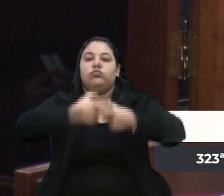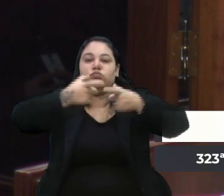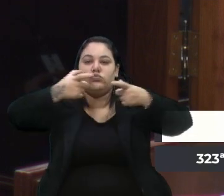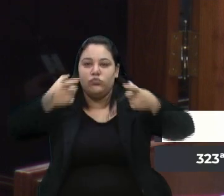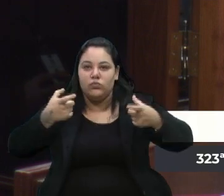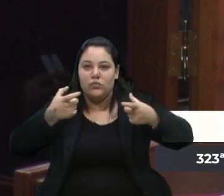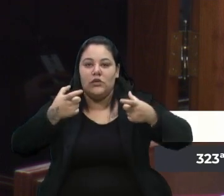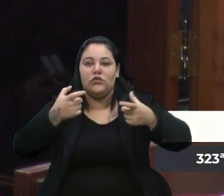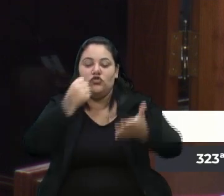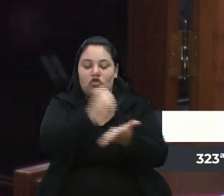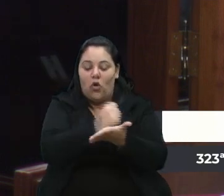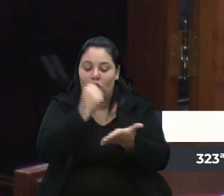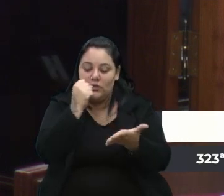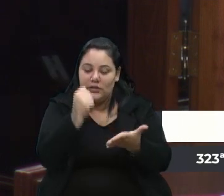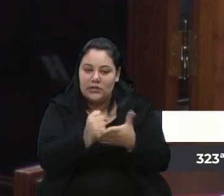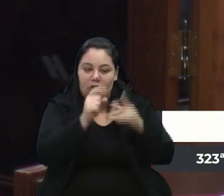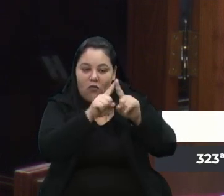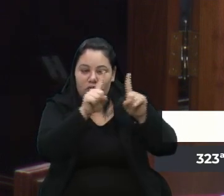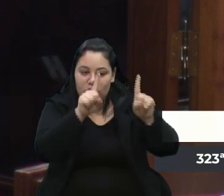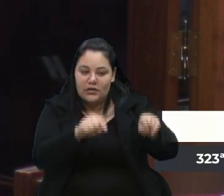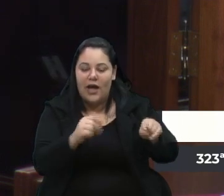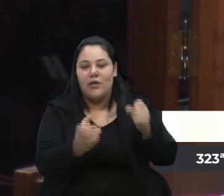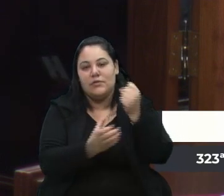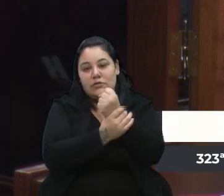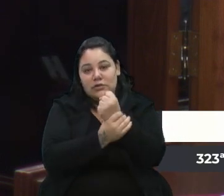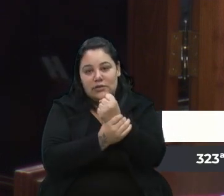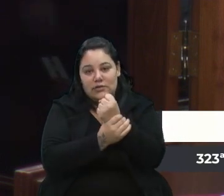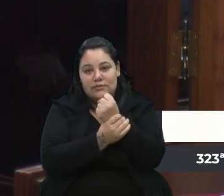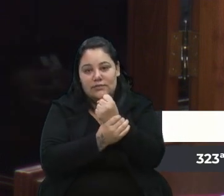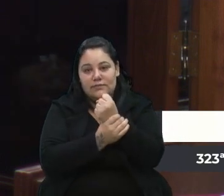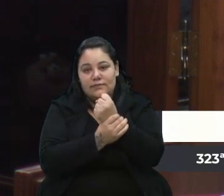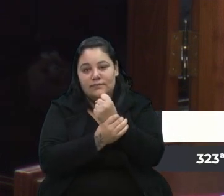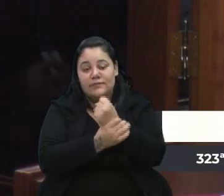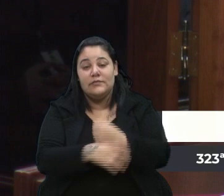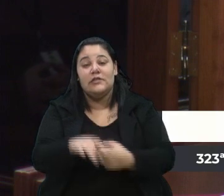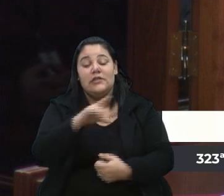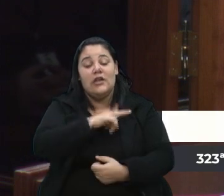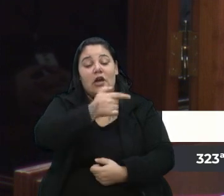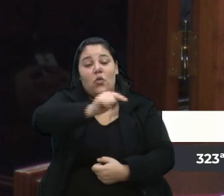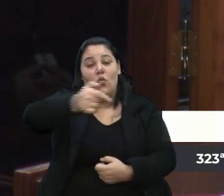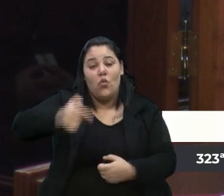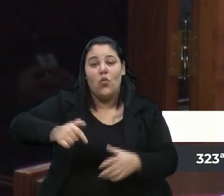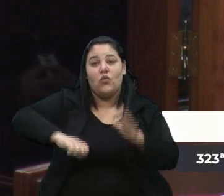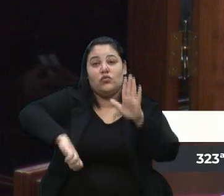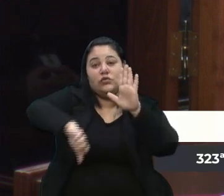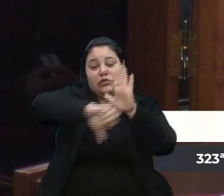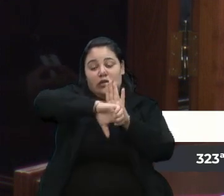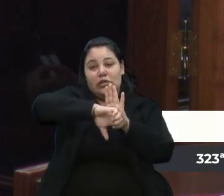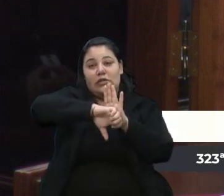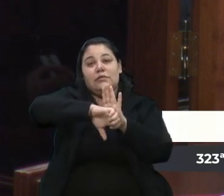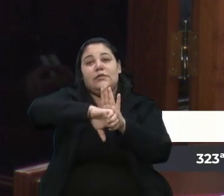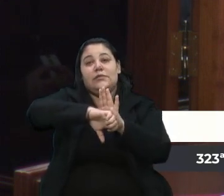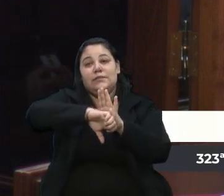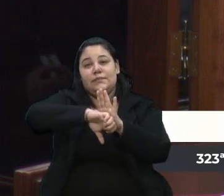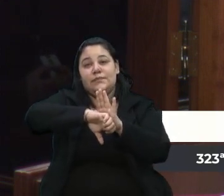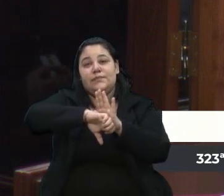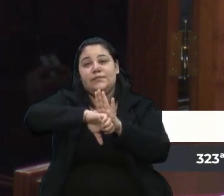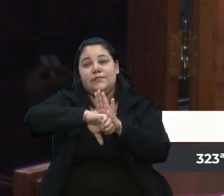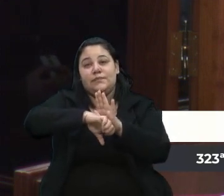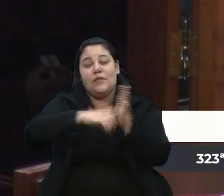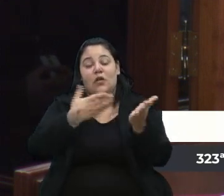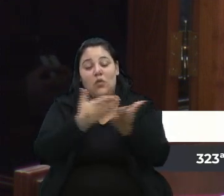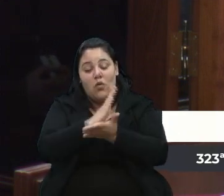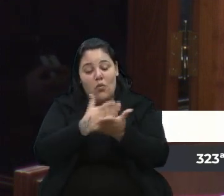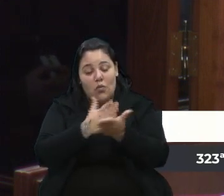efetivo em nosso município tem outros crimes seja a perturbação do Sebo público seja